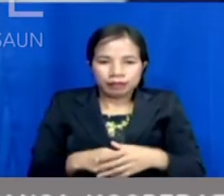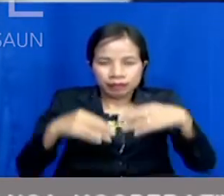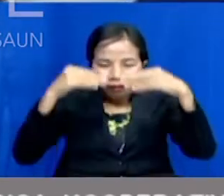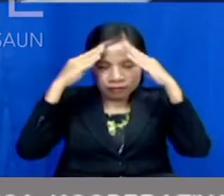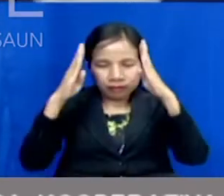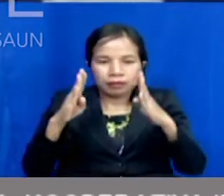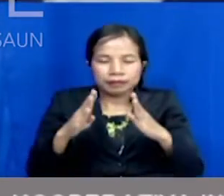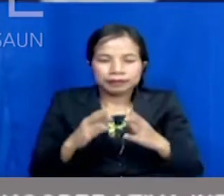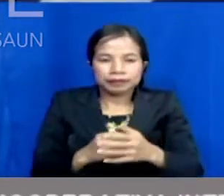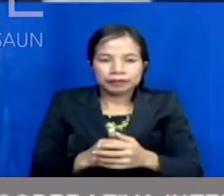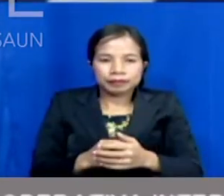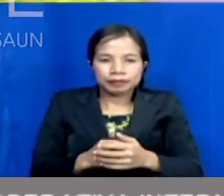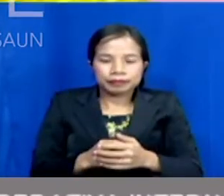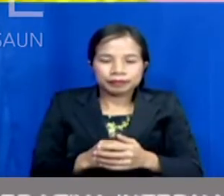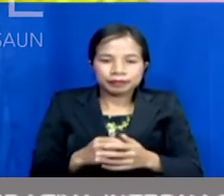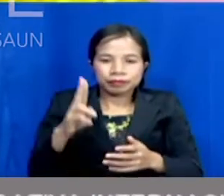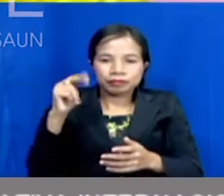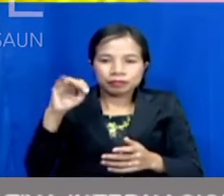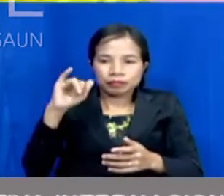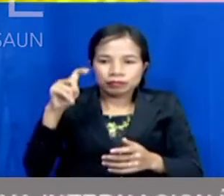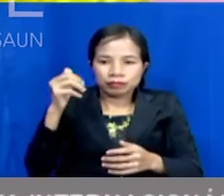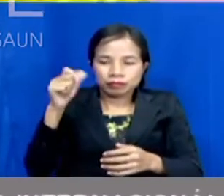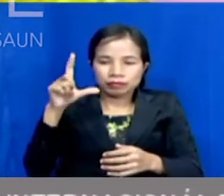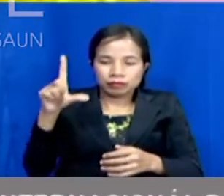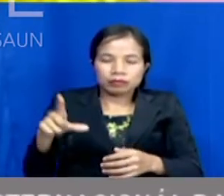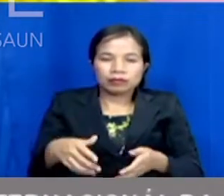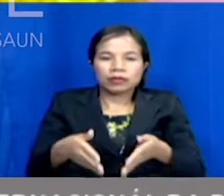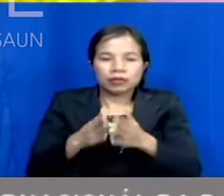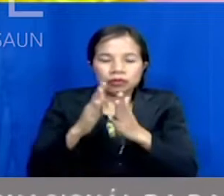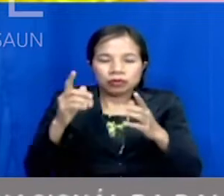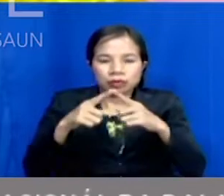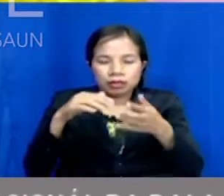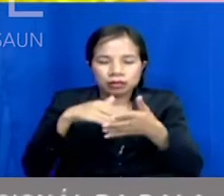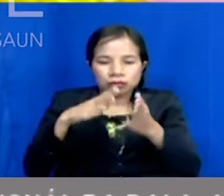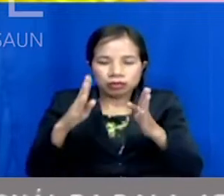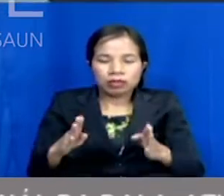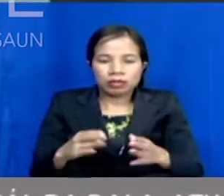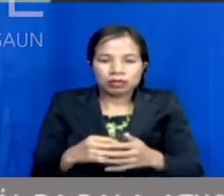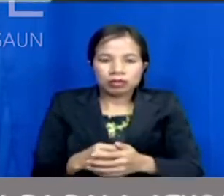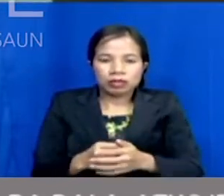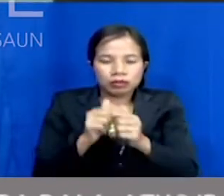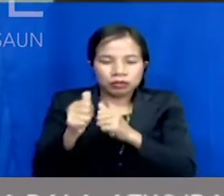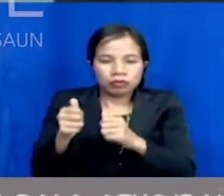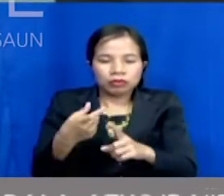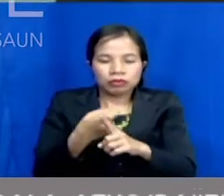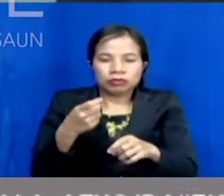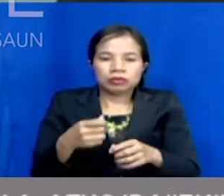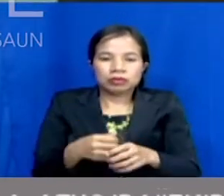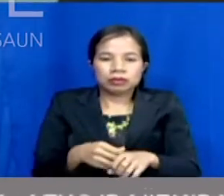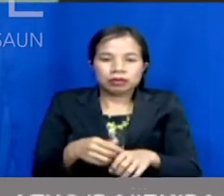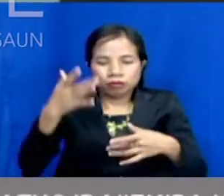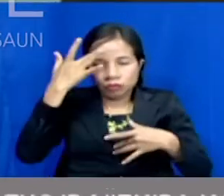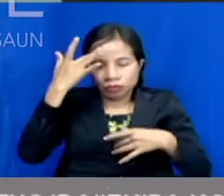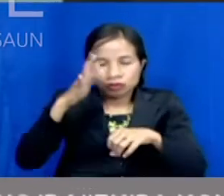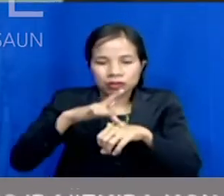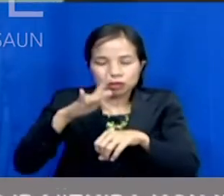Ciências Saúde Unital Joaquim de Jesus sub estudante sira atu sessão husi mora sarat sira inclui